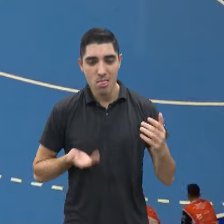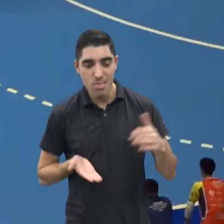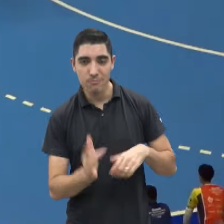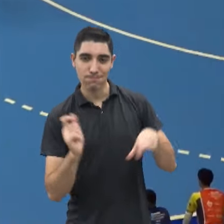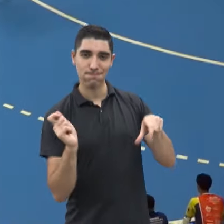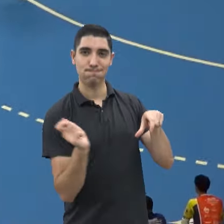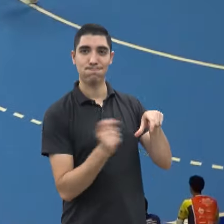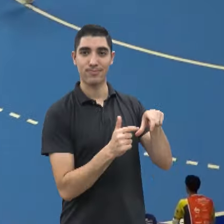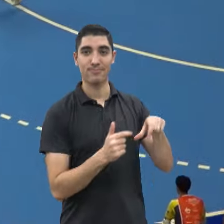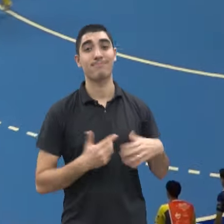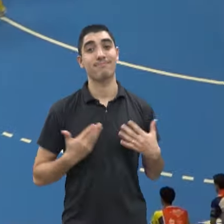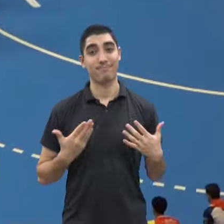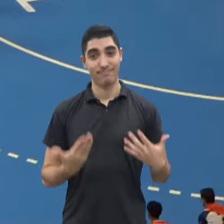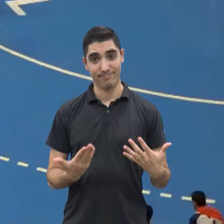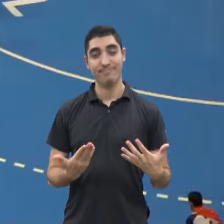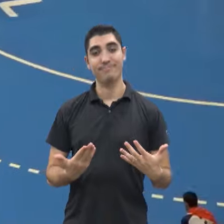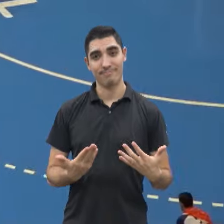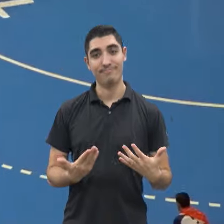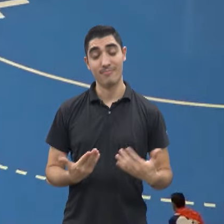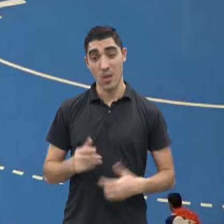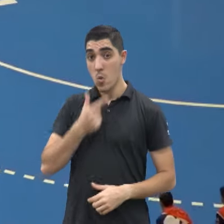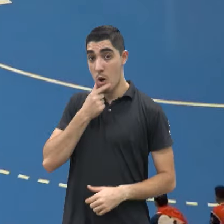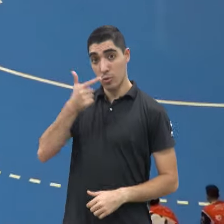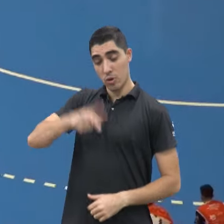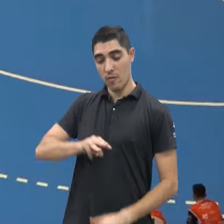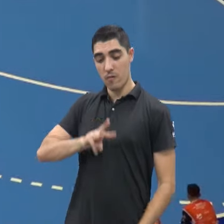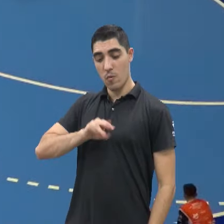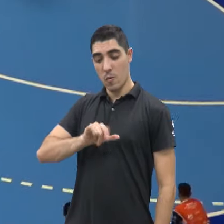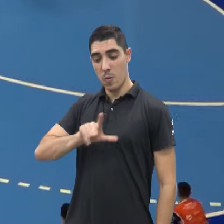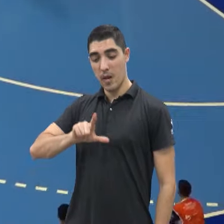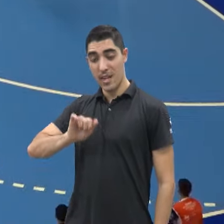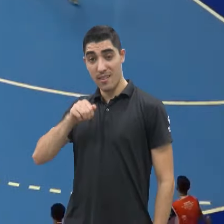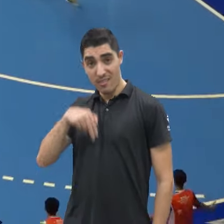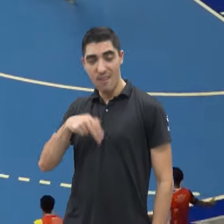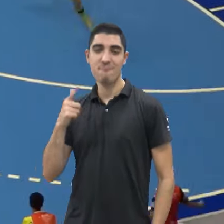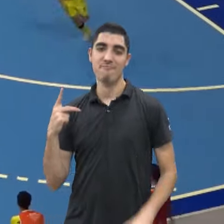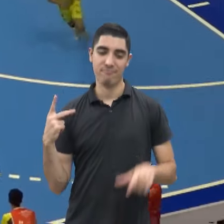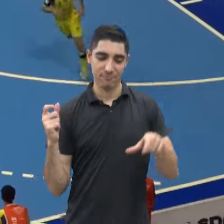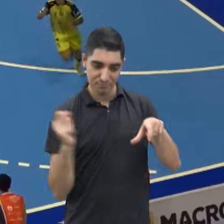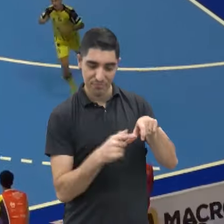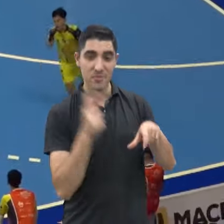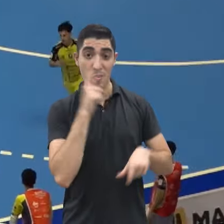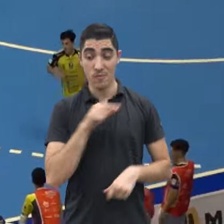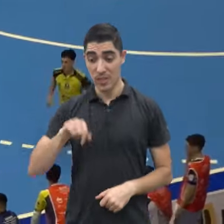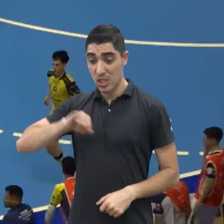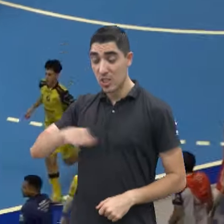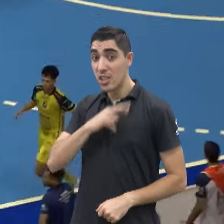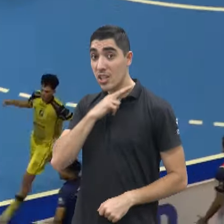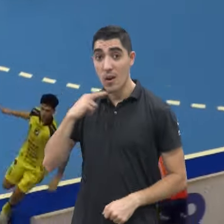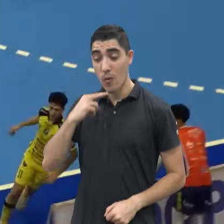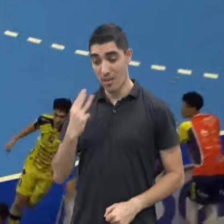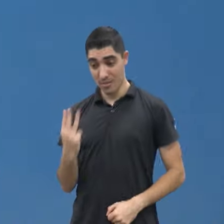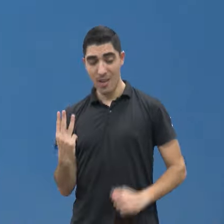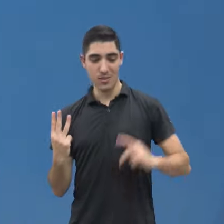William. Bahia se complicou e o William foi para a rede. Gol do Jaraguá, Jaraguá 3, São José